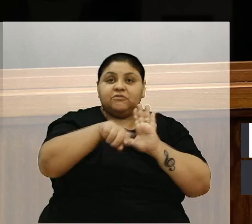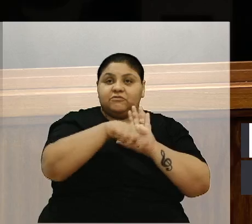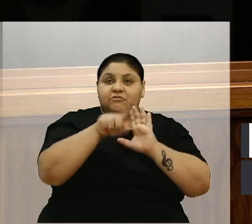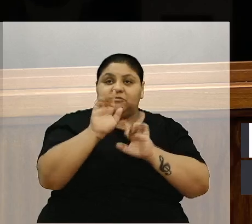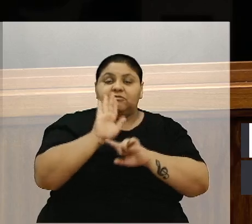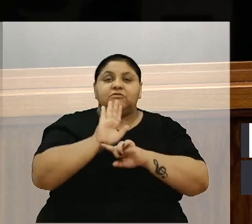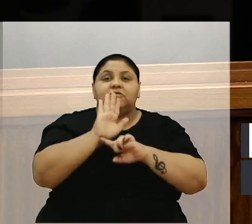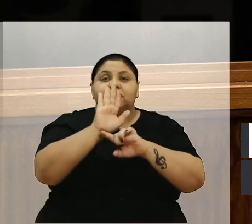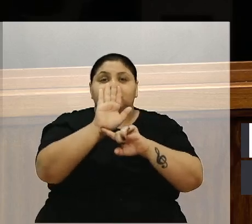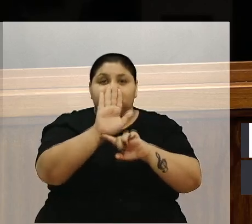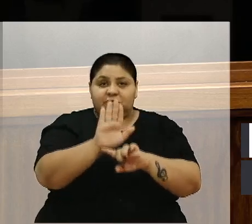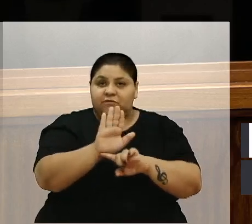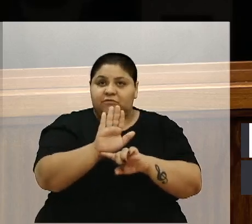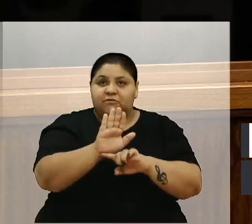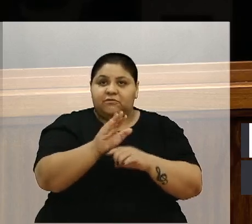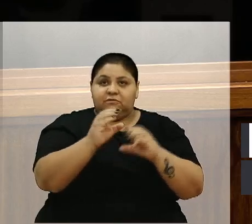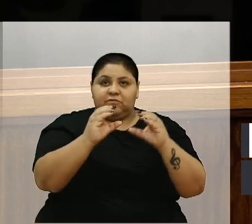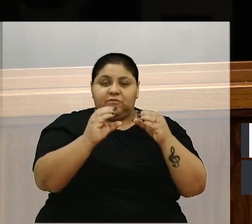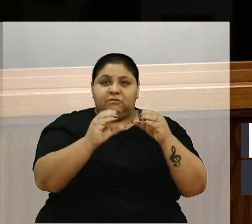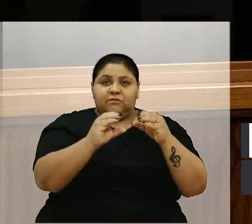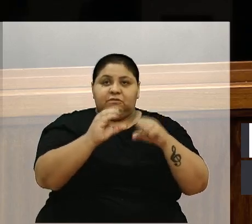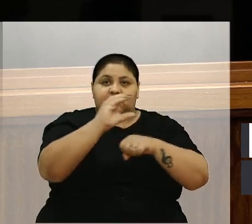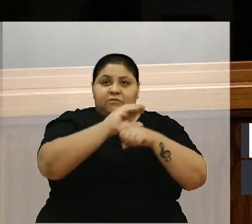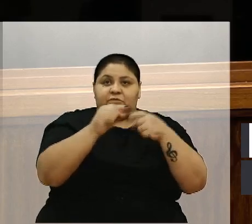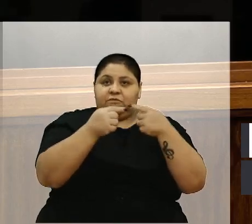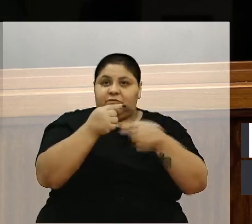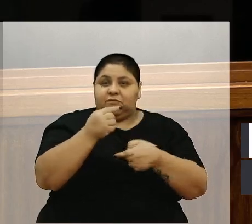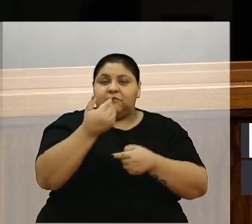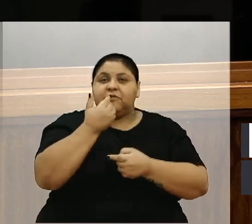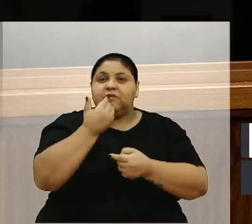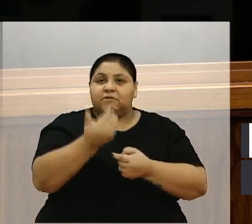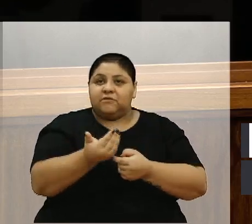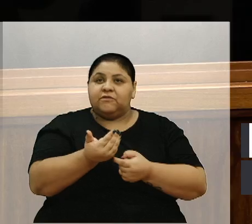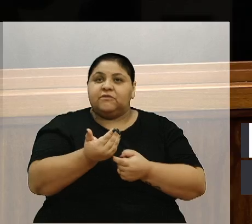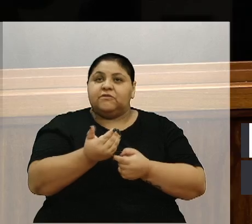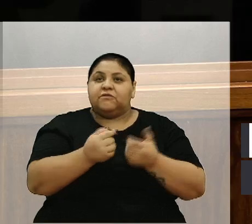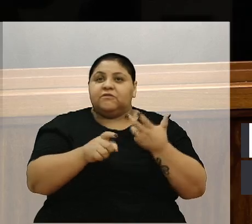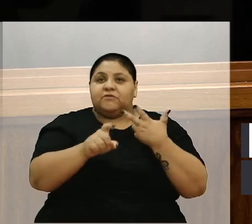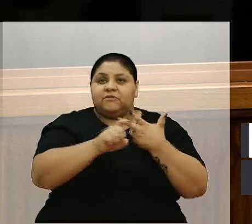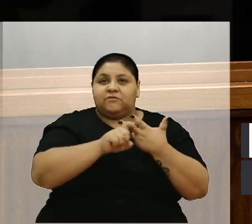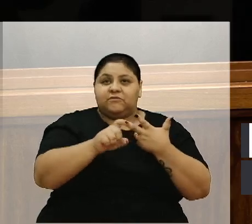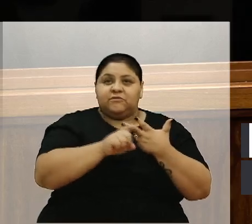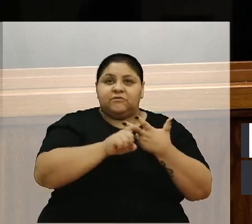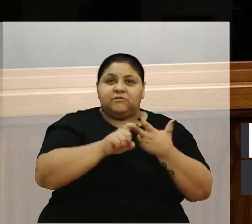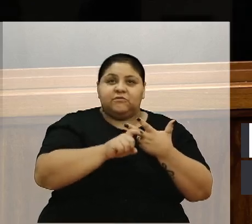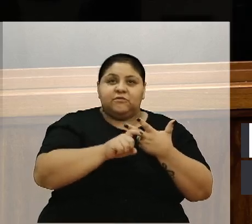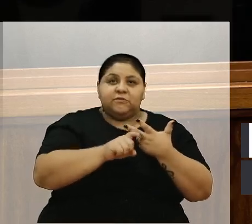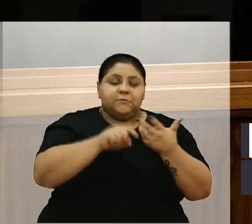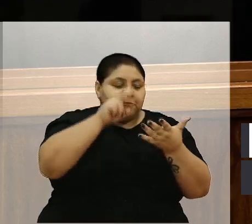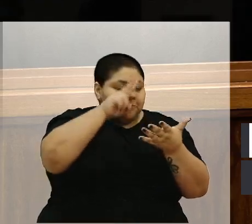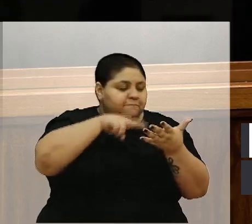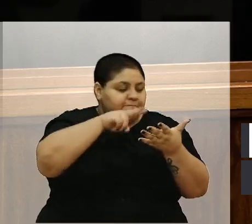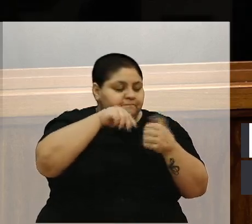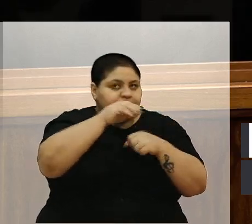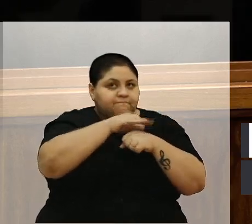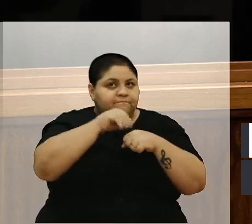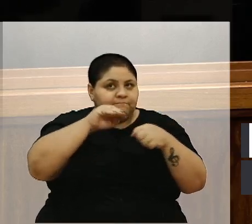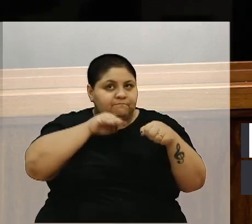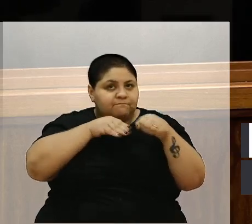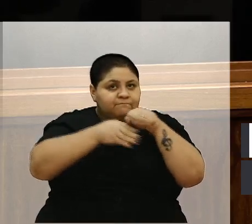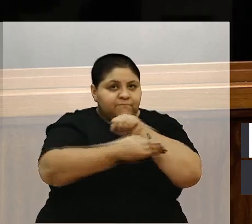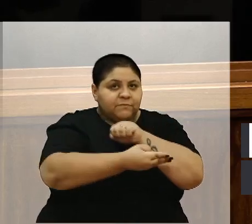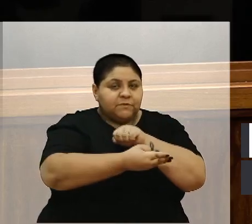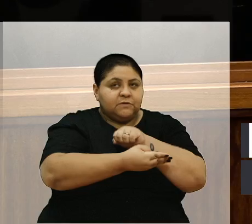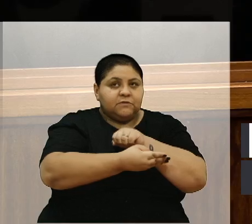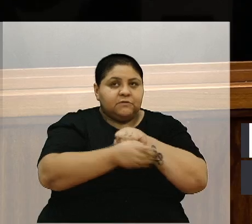apresentou, que é inconstitucional, mas que a gente pede para que o executivo olhe com carinho, que é o banco do material